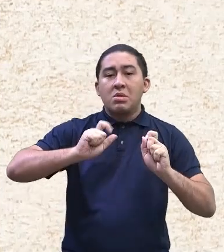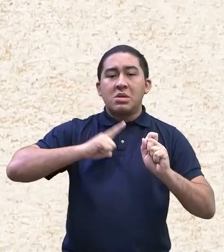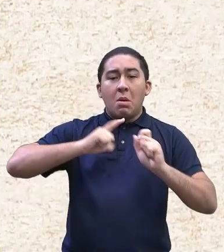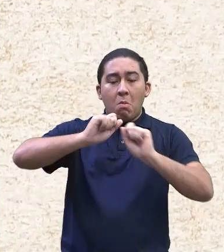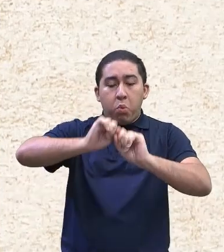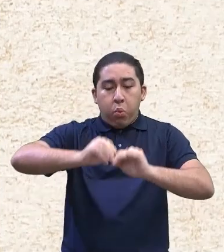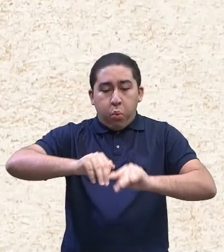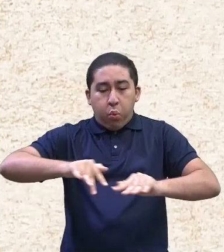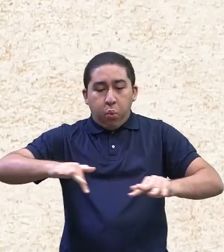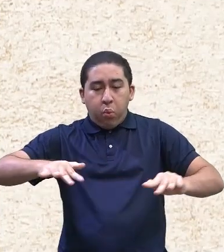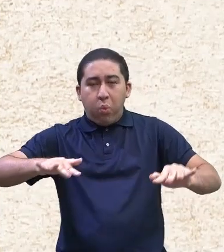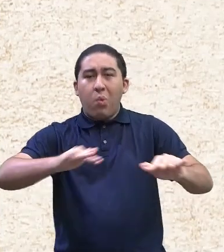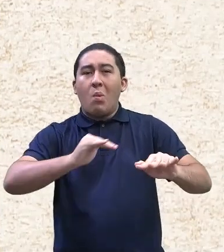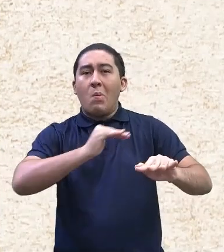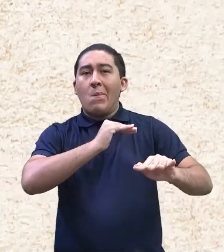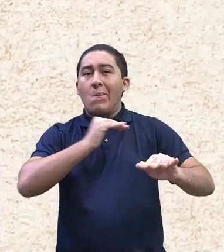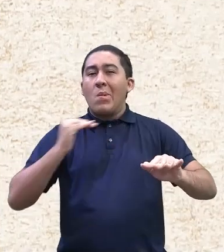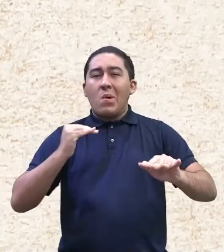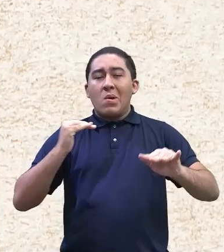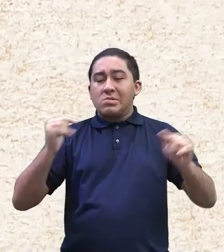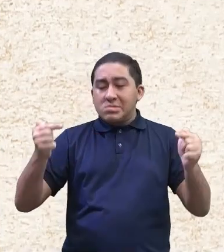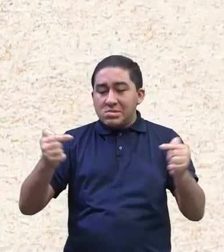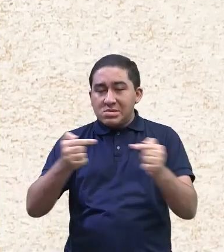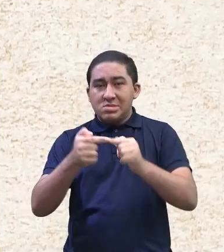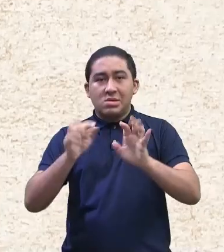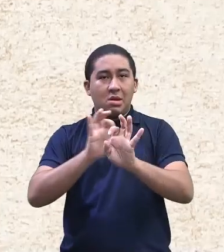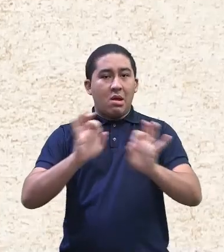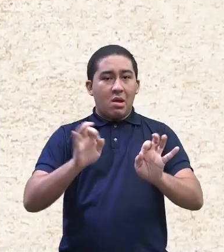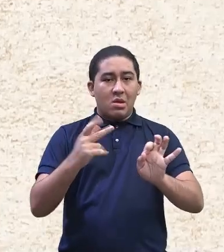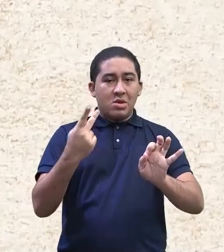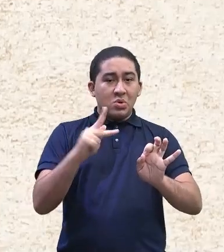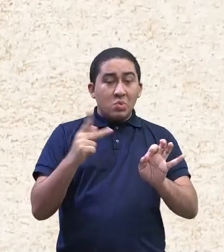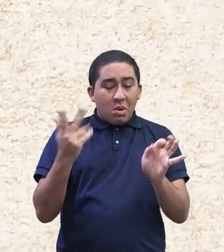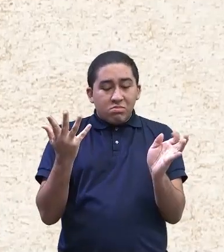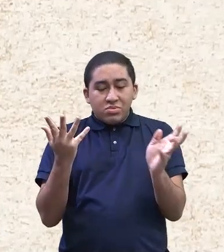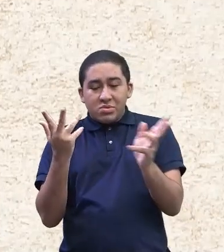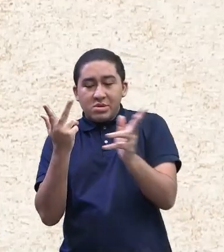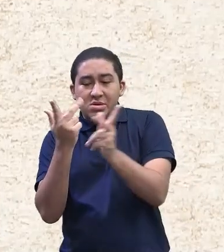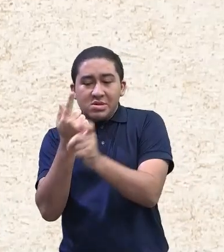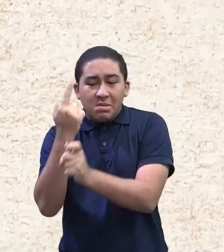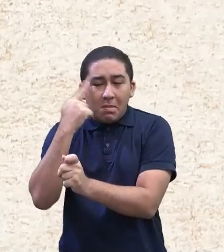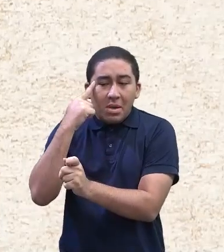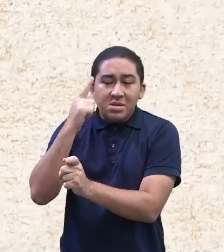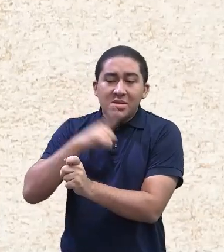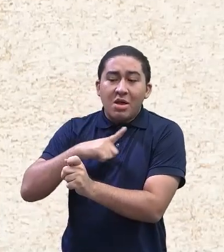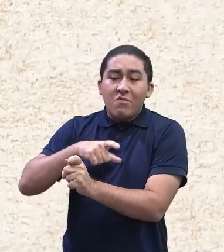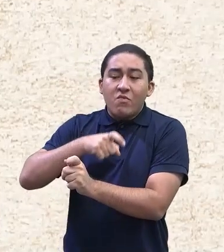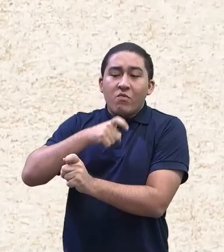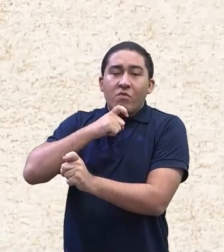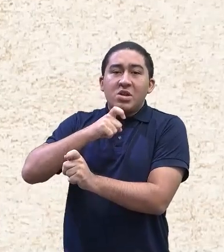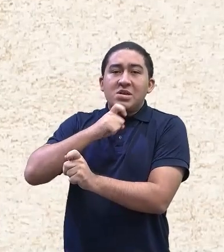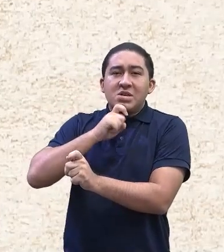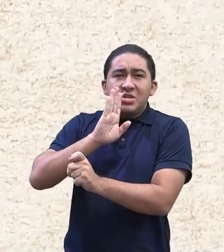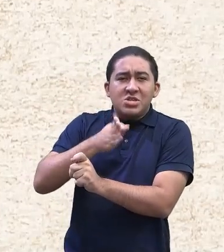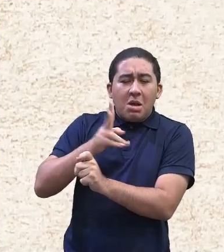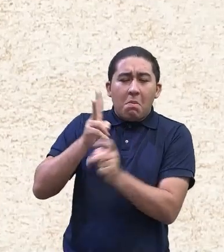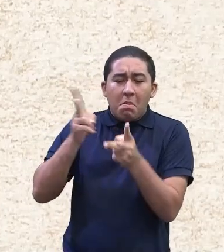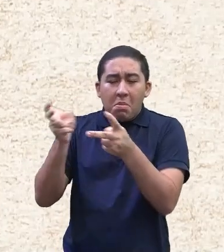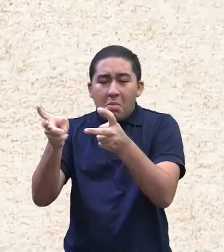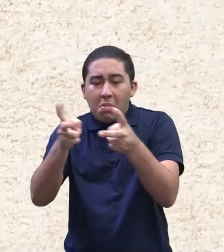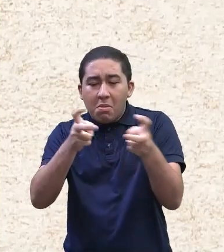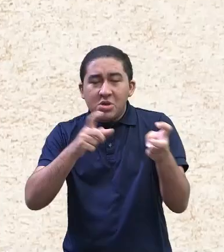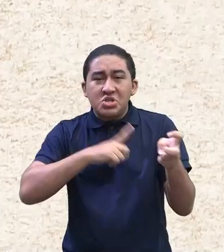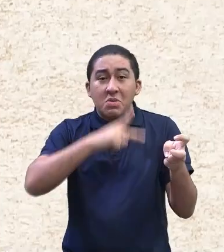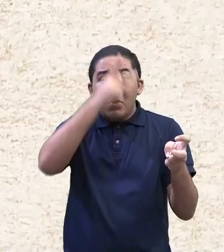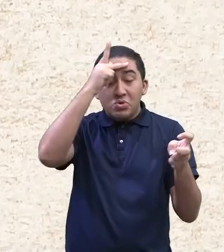Nem a morte lhe emprestara a sua grave beleza. Com fria curiosidade, vinha gente